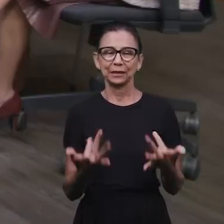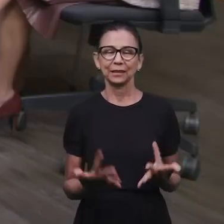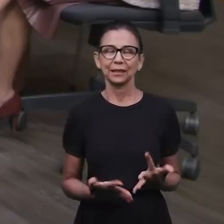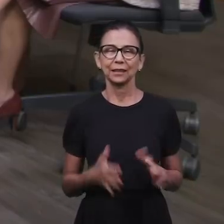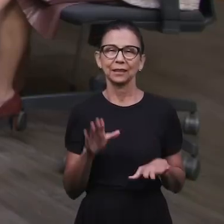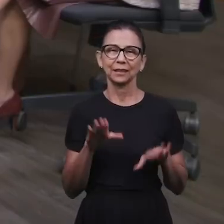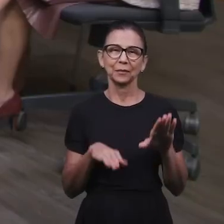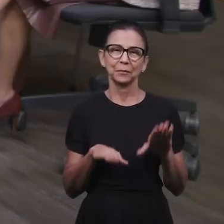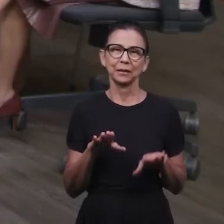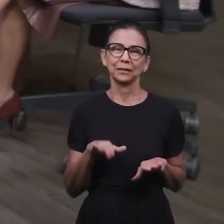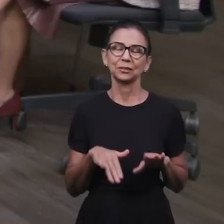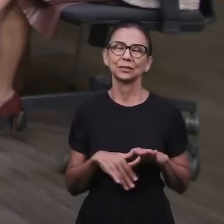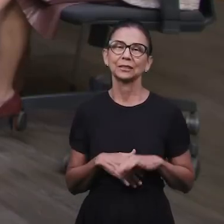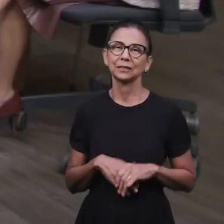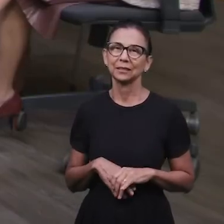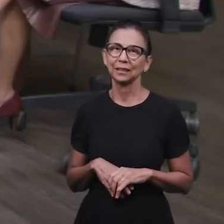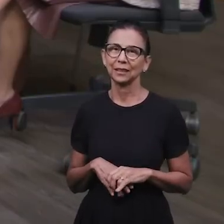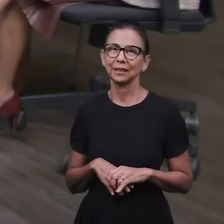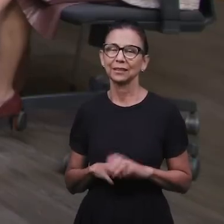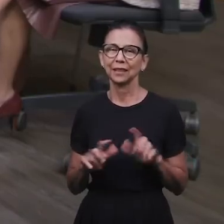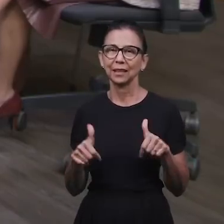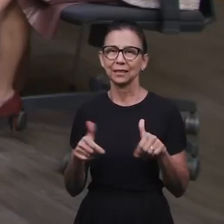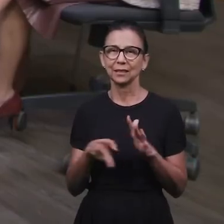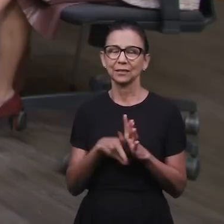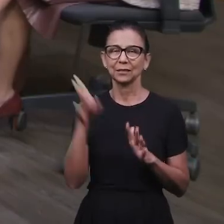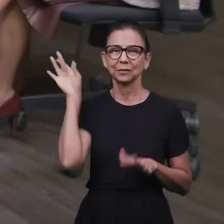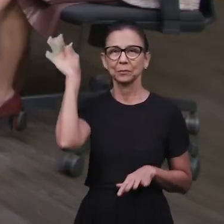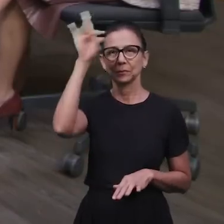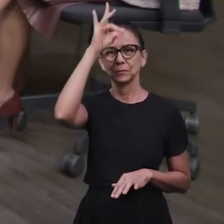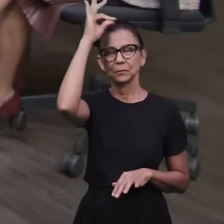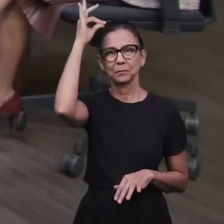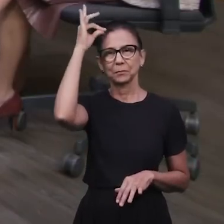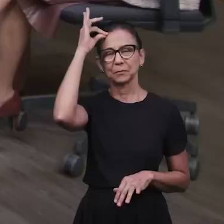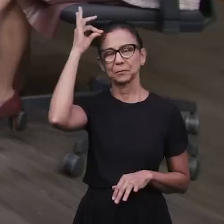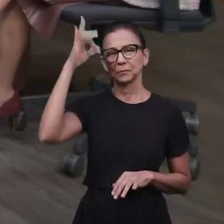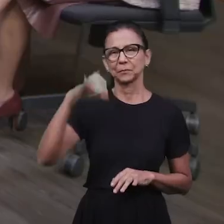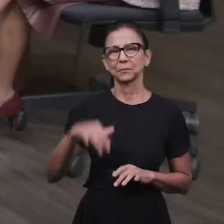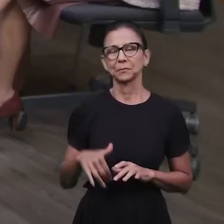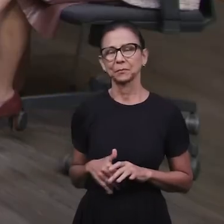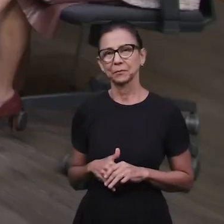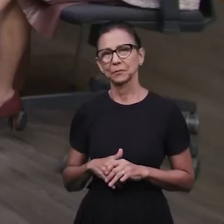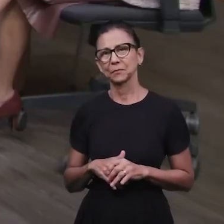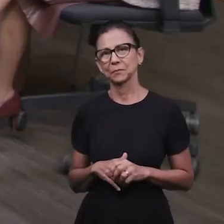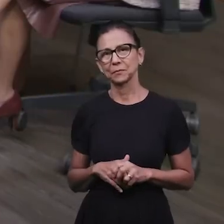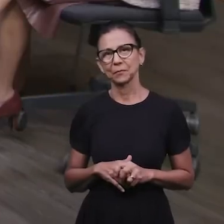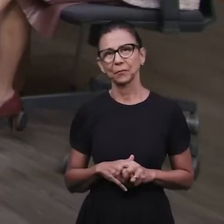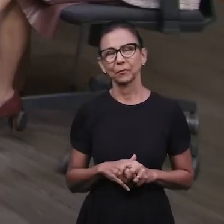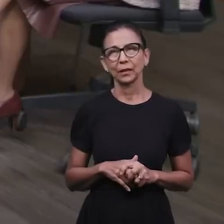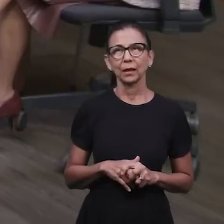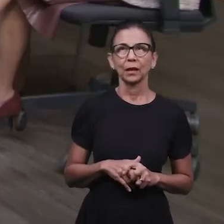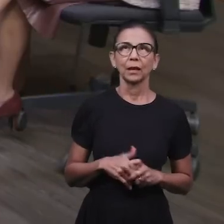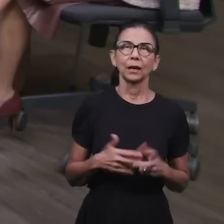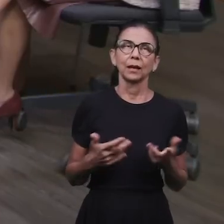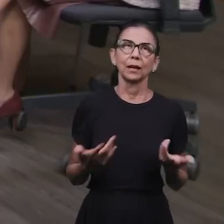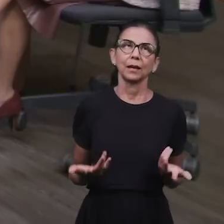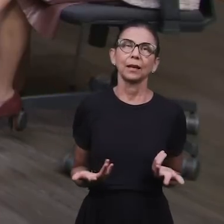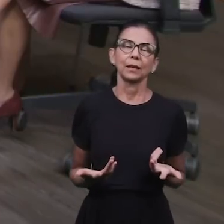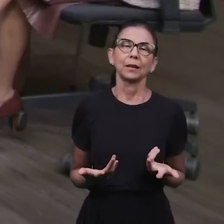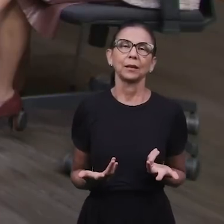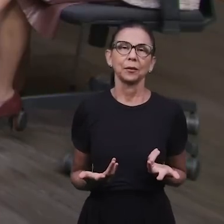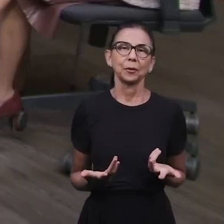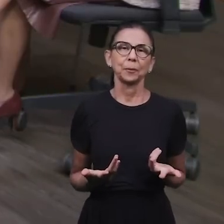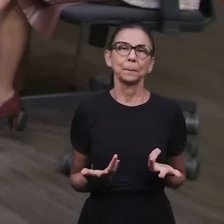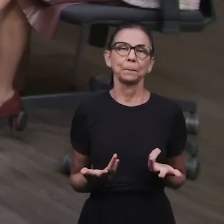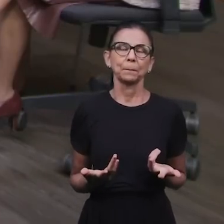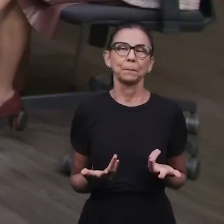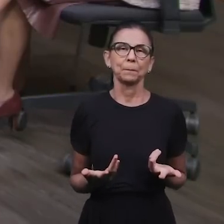assim, enquadrar a expressão convém, eu vou dar um exemplo contemporâneo para a gente. Imagina que você